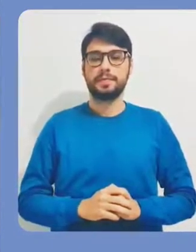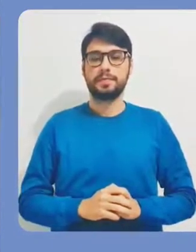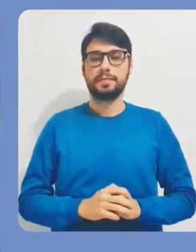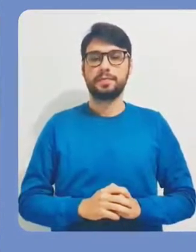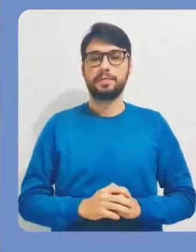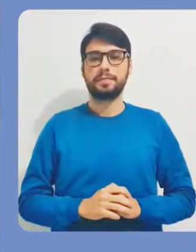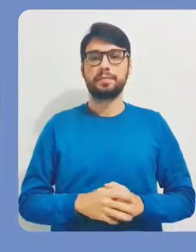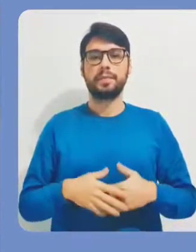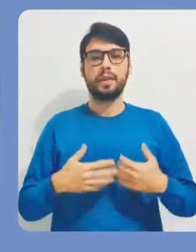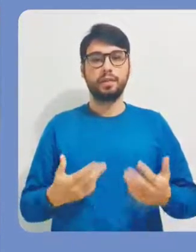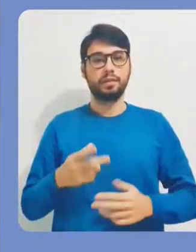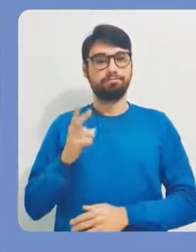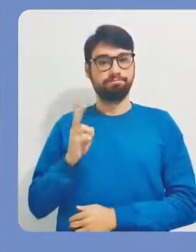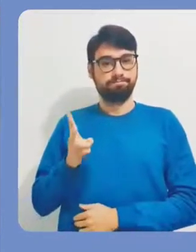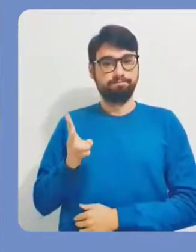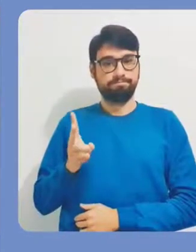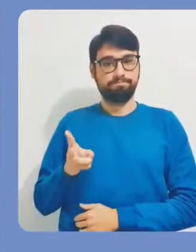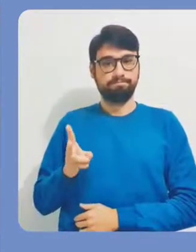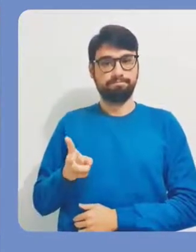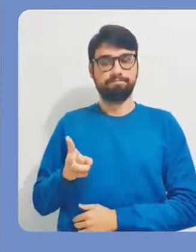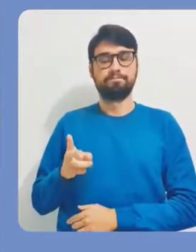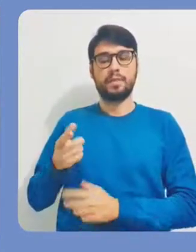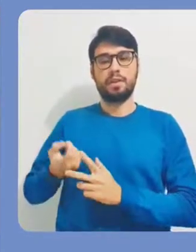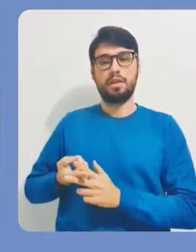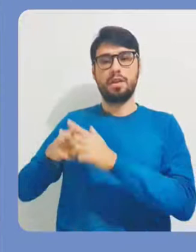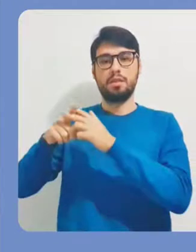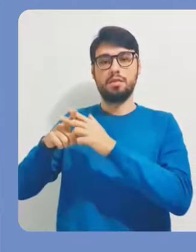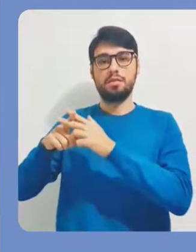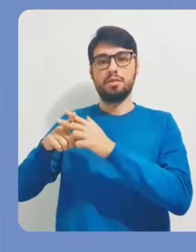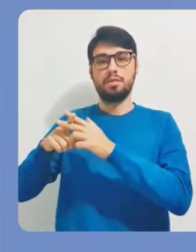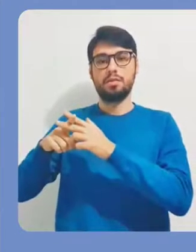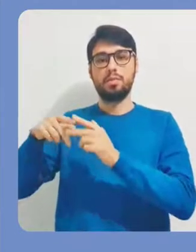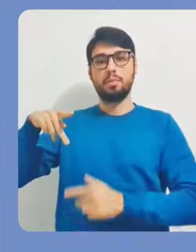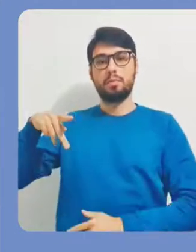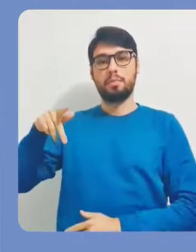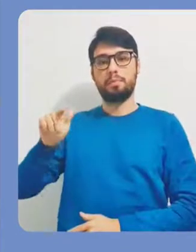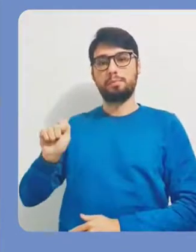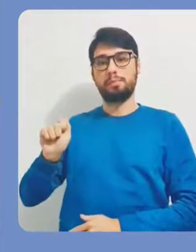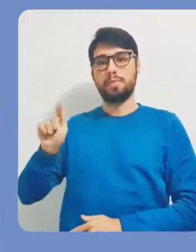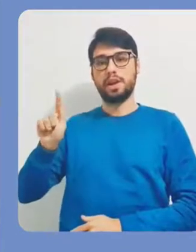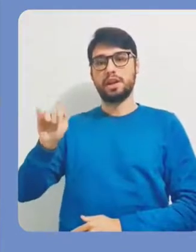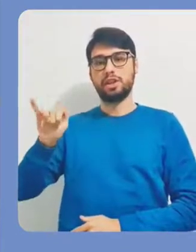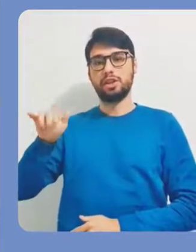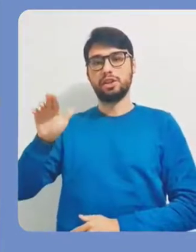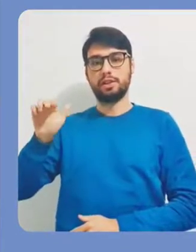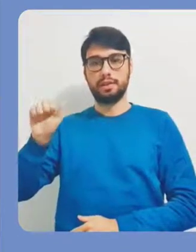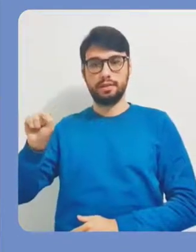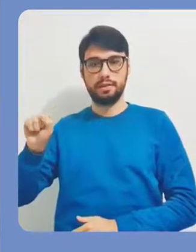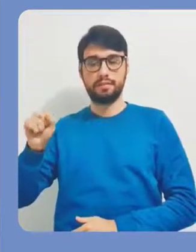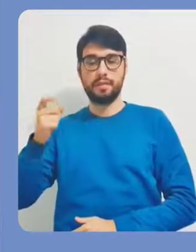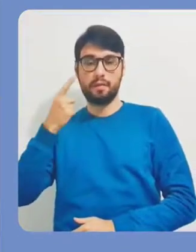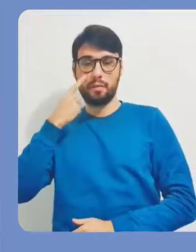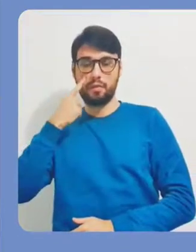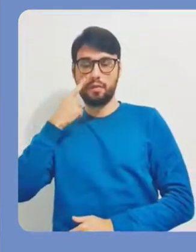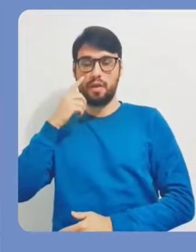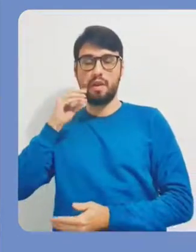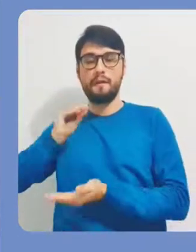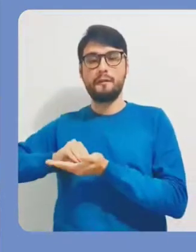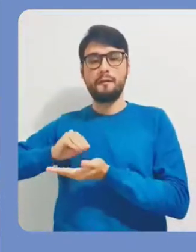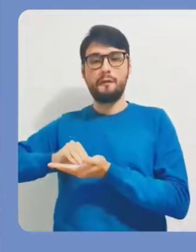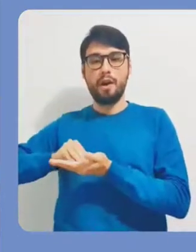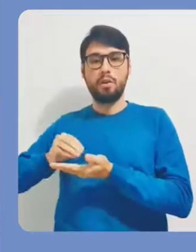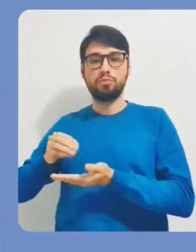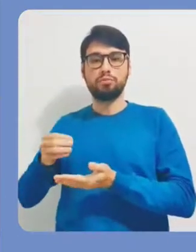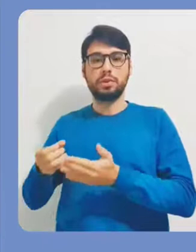Bom, retornando aqui para o nosso campo de edição da página, de páginas, né, do nosso evento, só falta eu criar agora uma